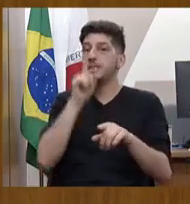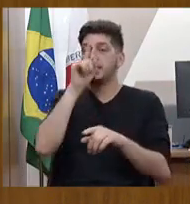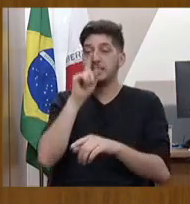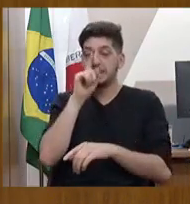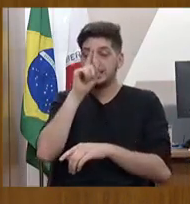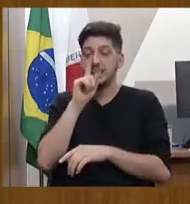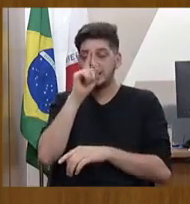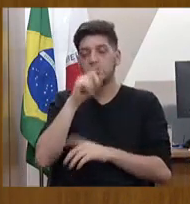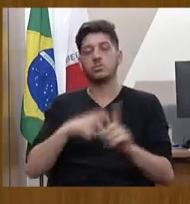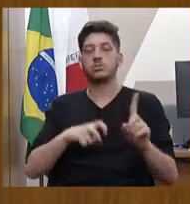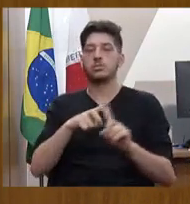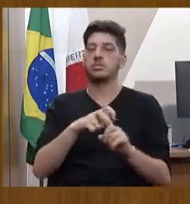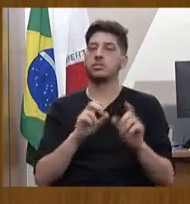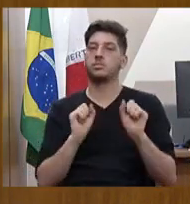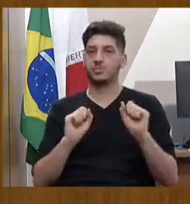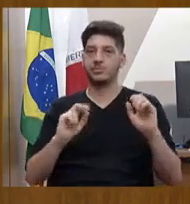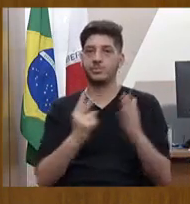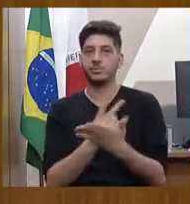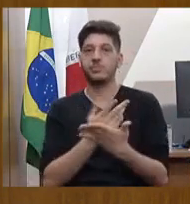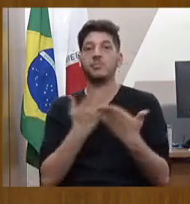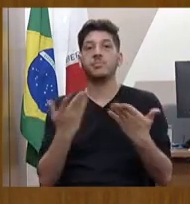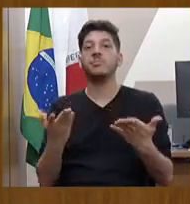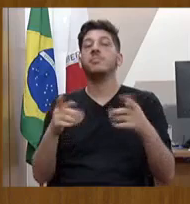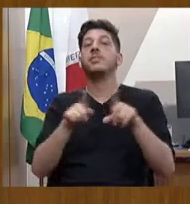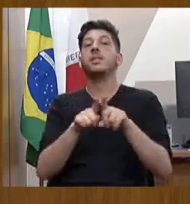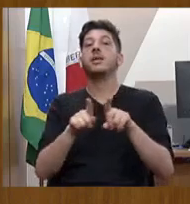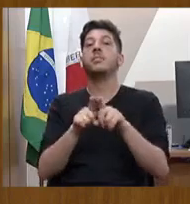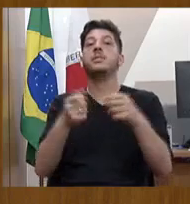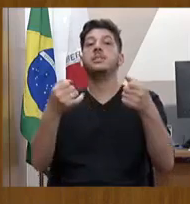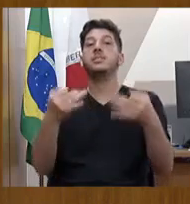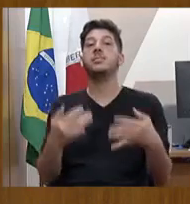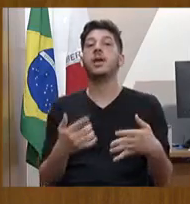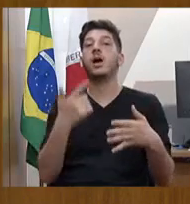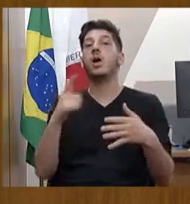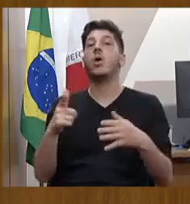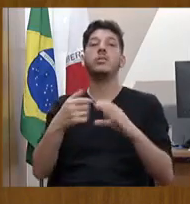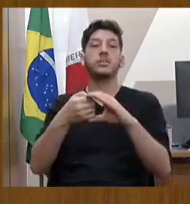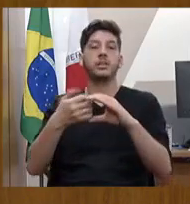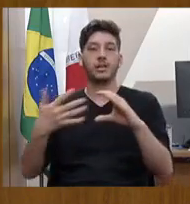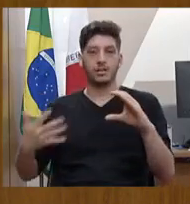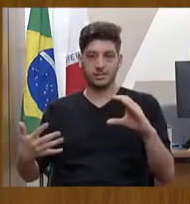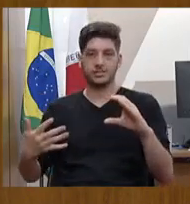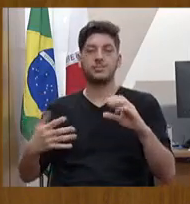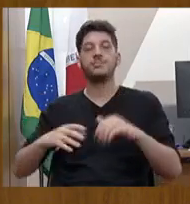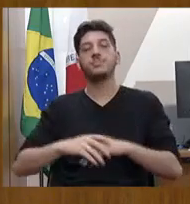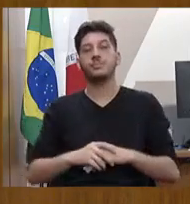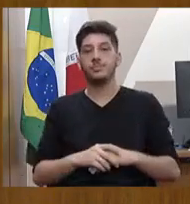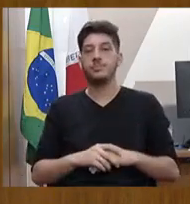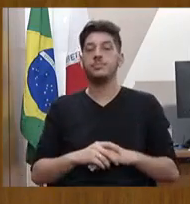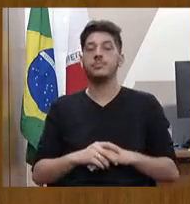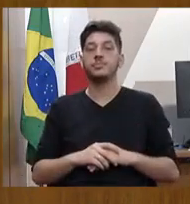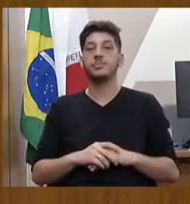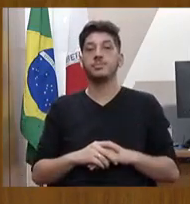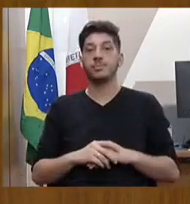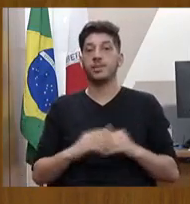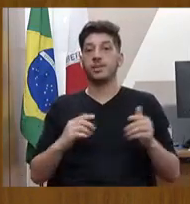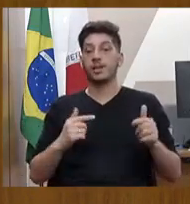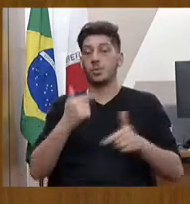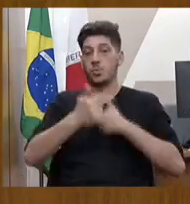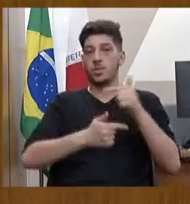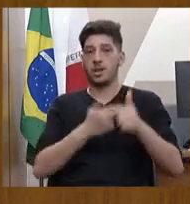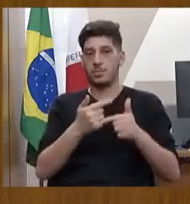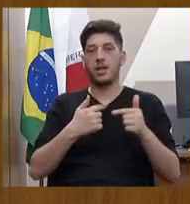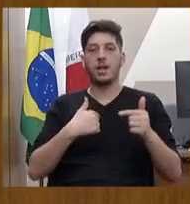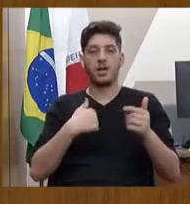só para traçar um outro perfil é o serviços até